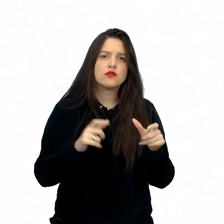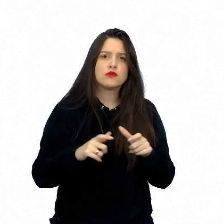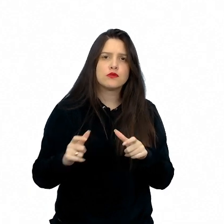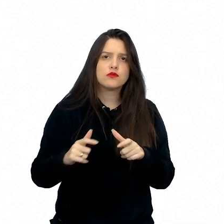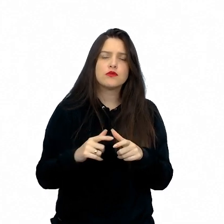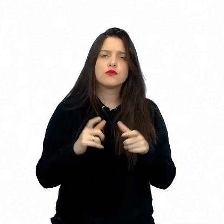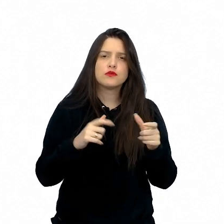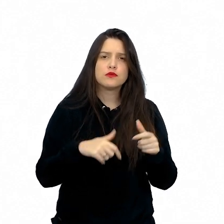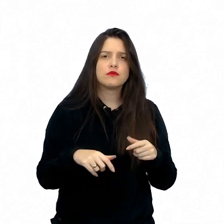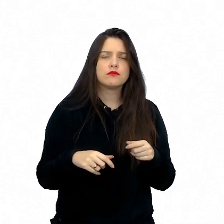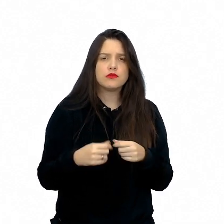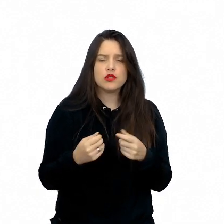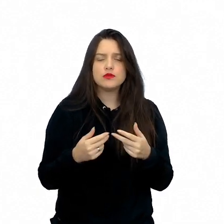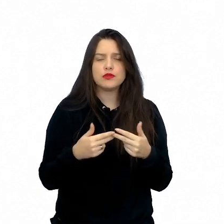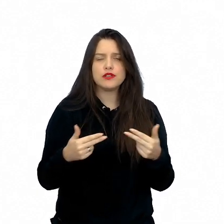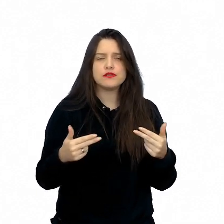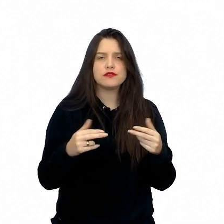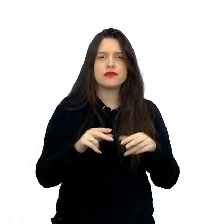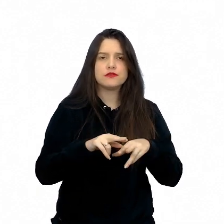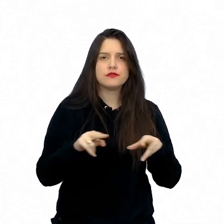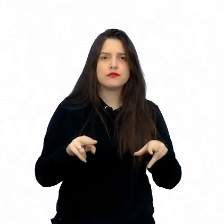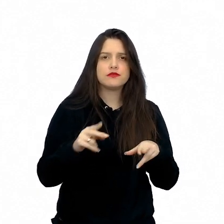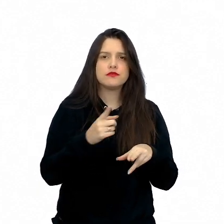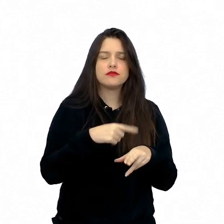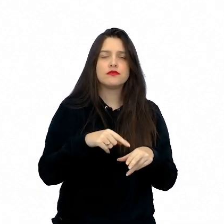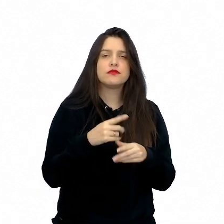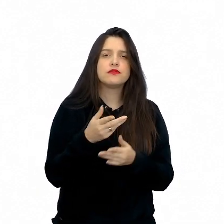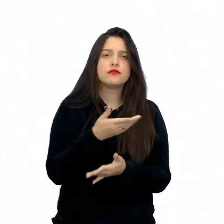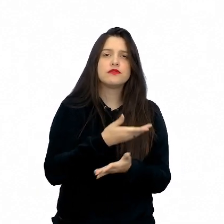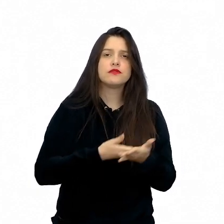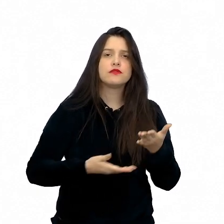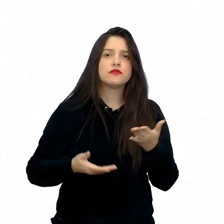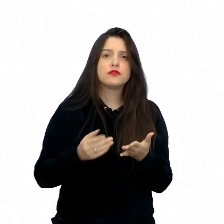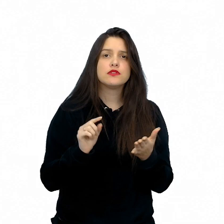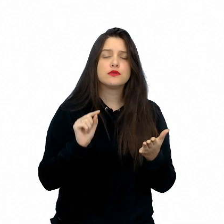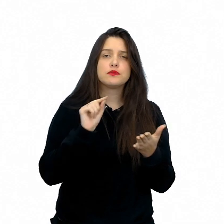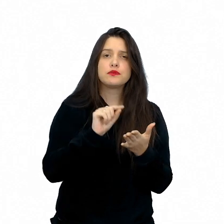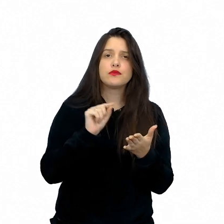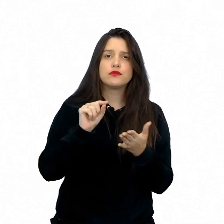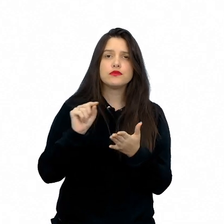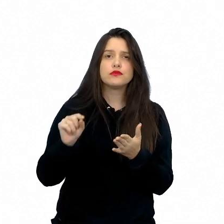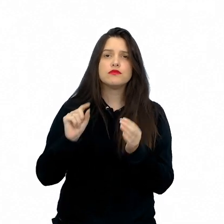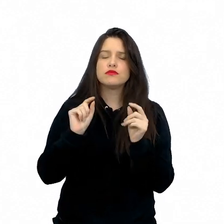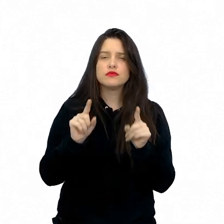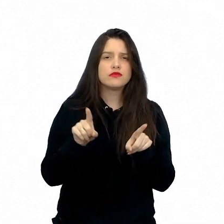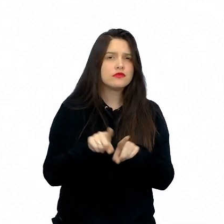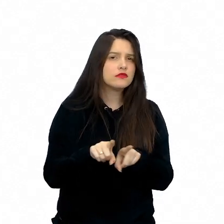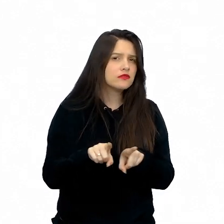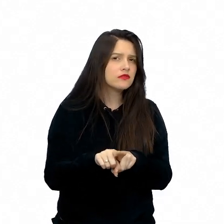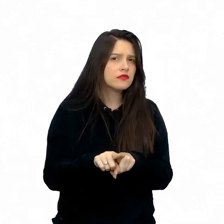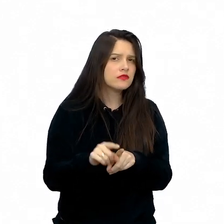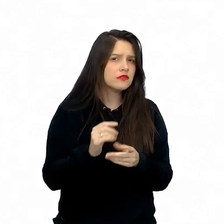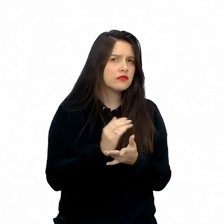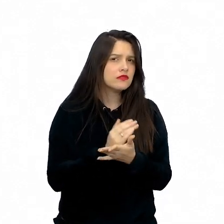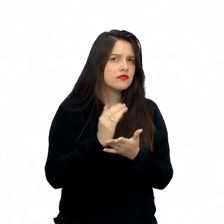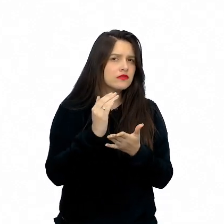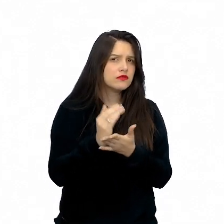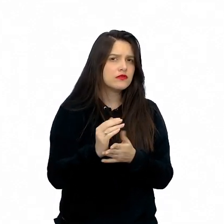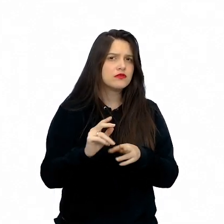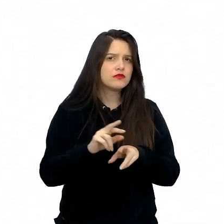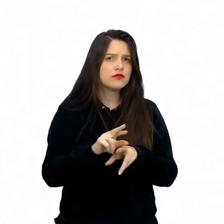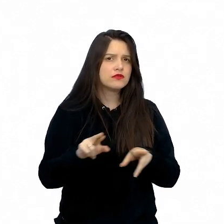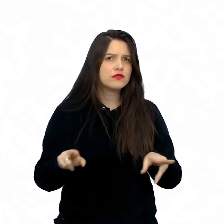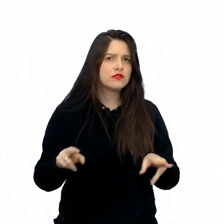da pirâmide, porque ele está assim, encontre a altura da pirâmide, ou a altura VE da pirâmide, e a base é quadrada de